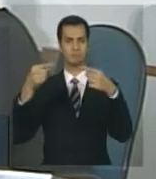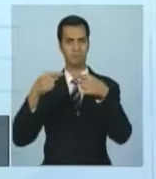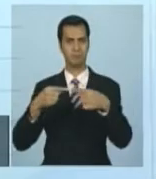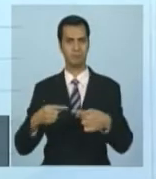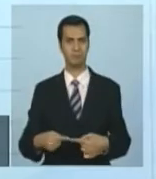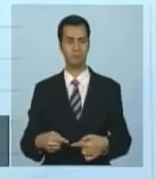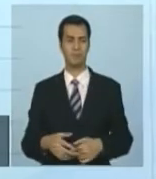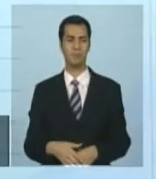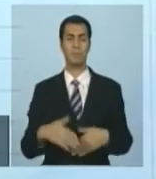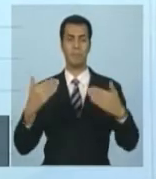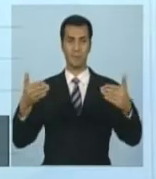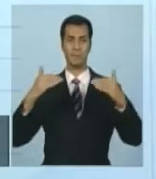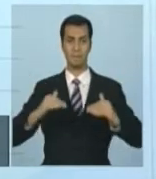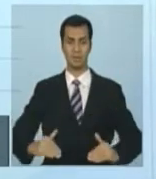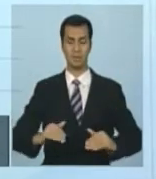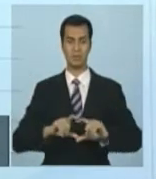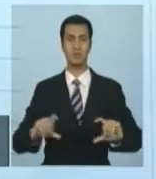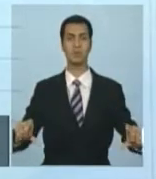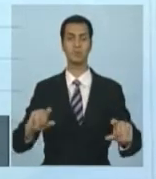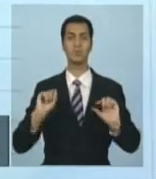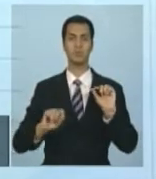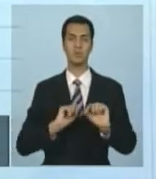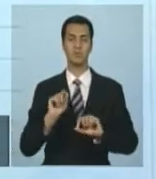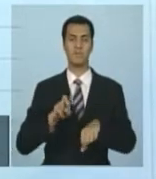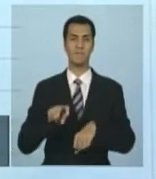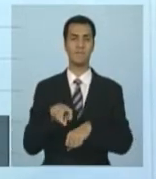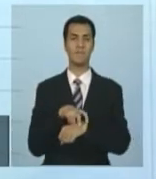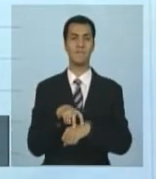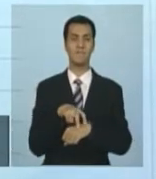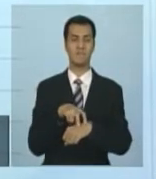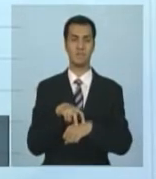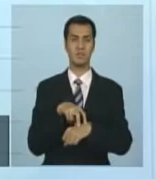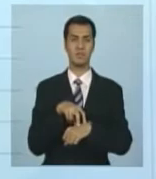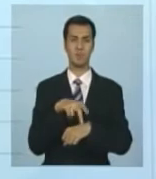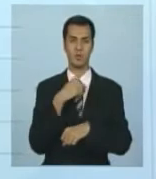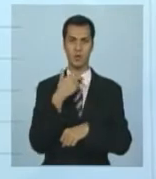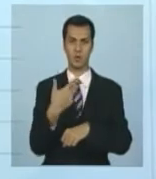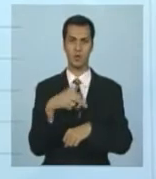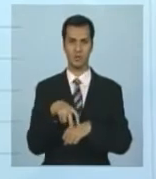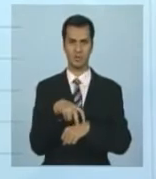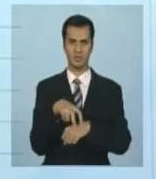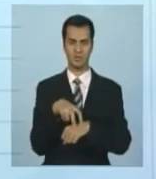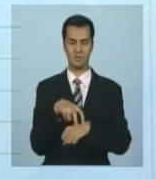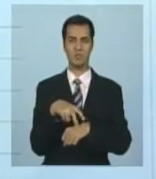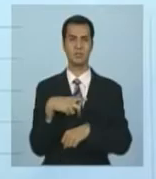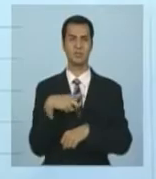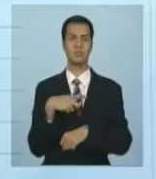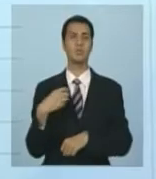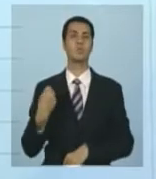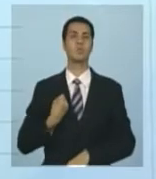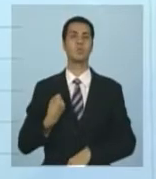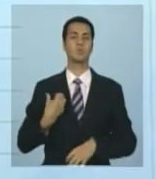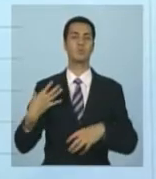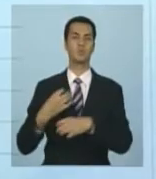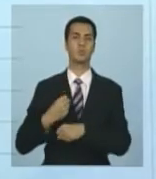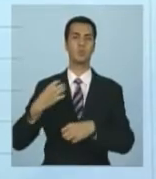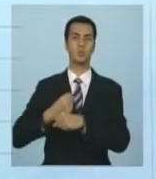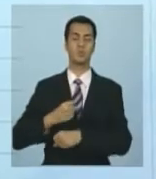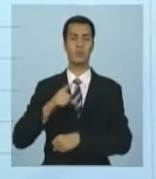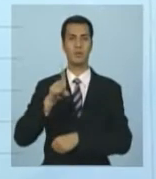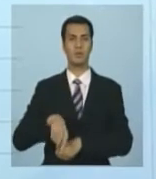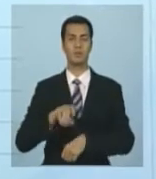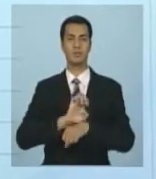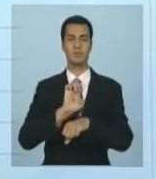gente apresenta em verde, estão aí os números para cada estado